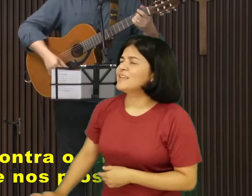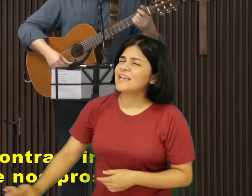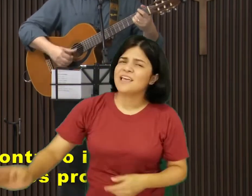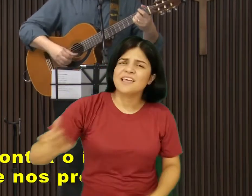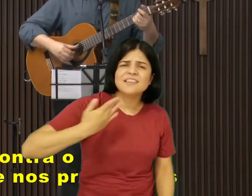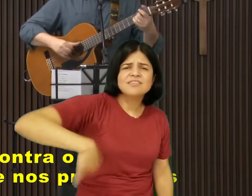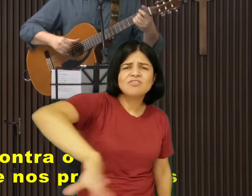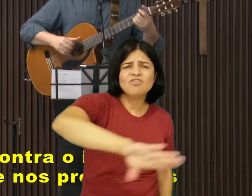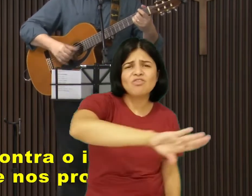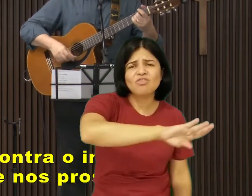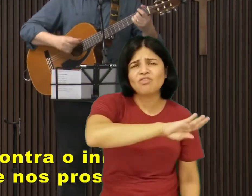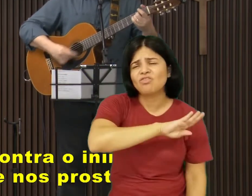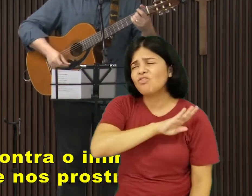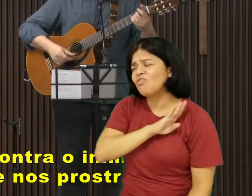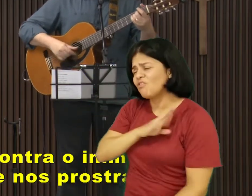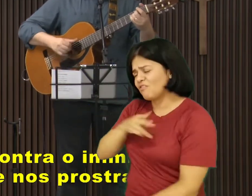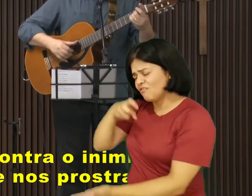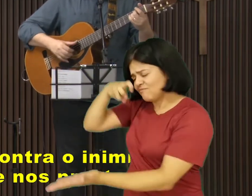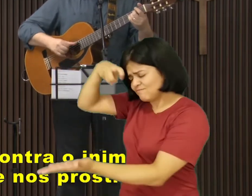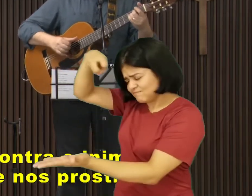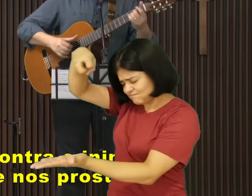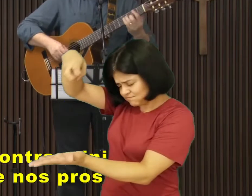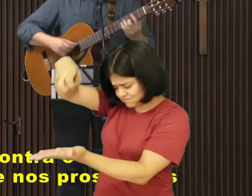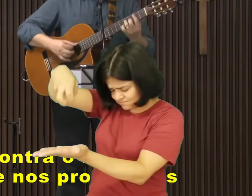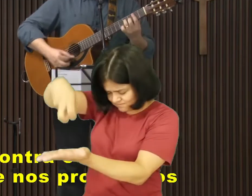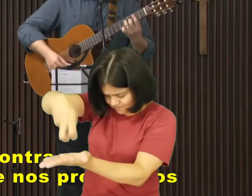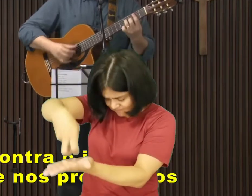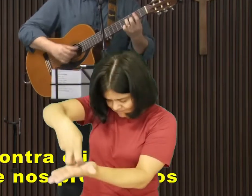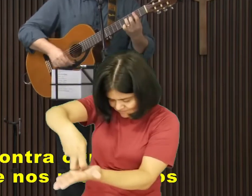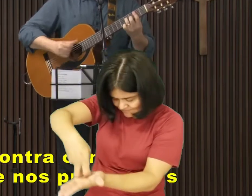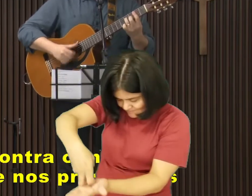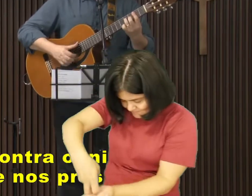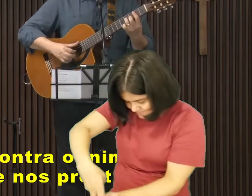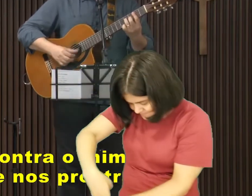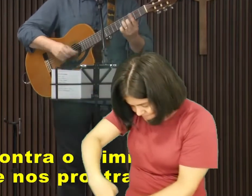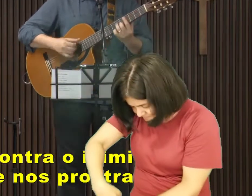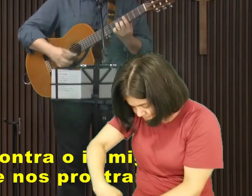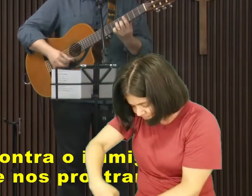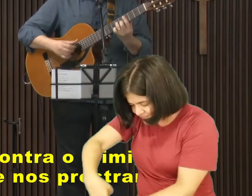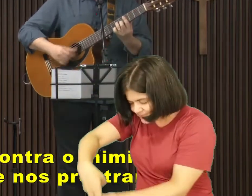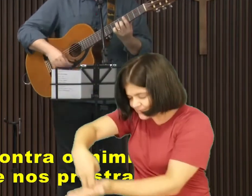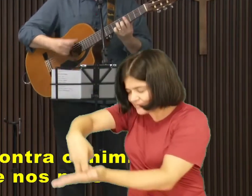Por isso diante dele nos prostramos,